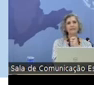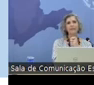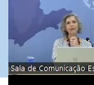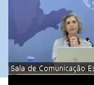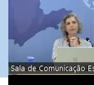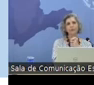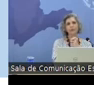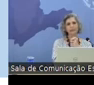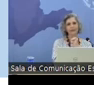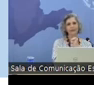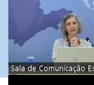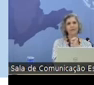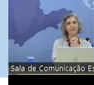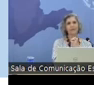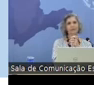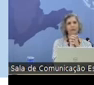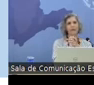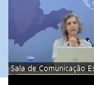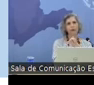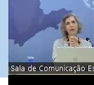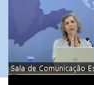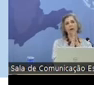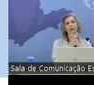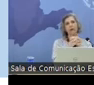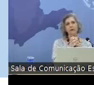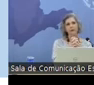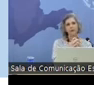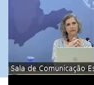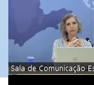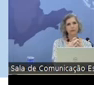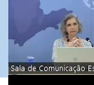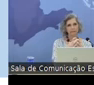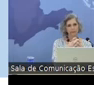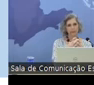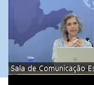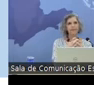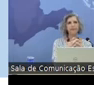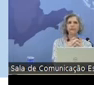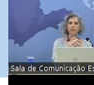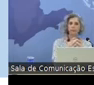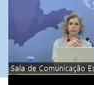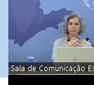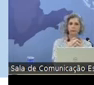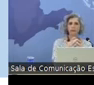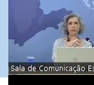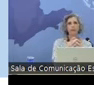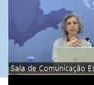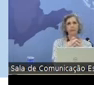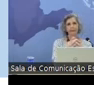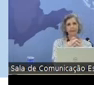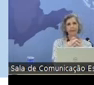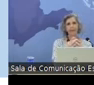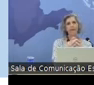a gente tem uma cobertura de tarde na gestação no pré-natal maior igual 95% Se for para o selo bronze